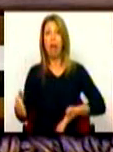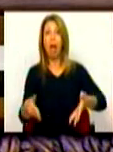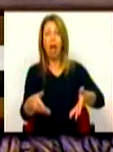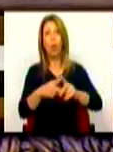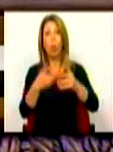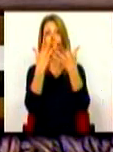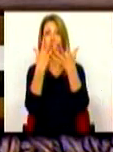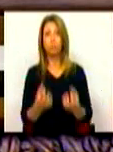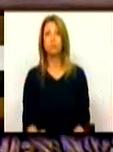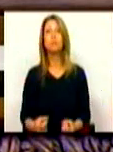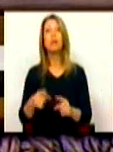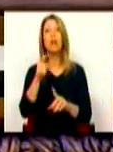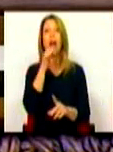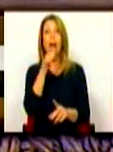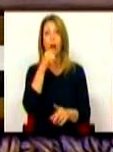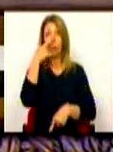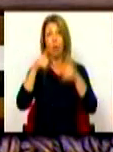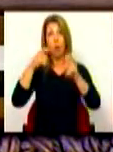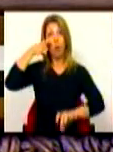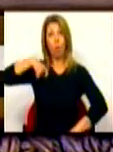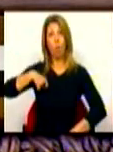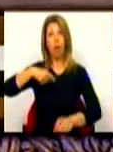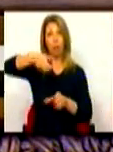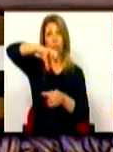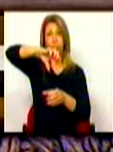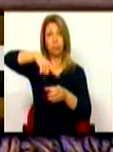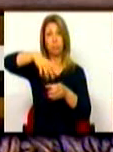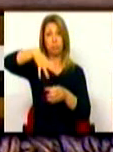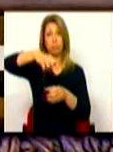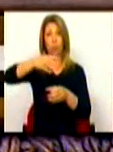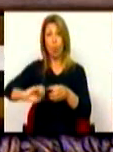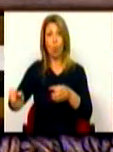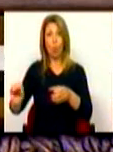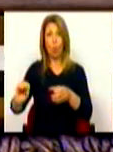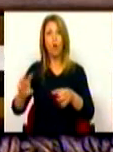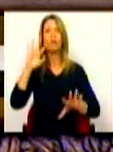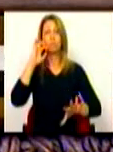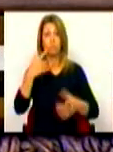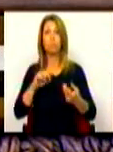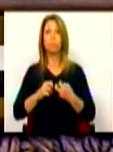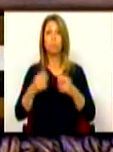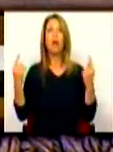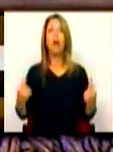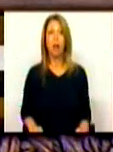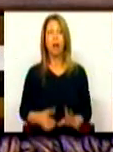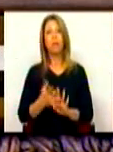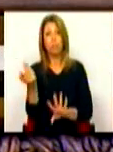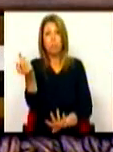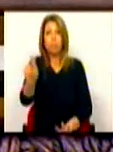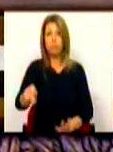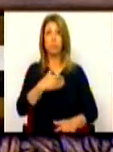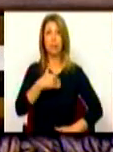abastecimento de água para consumo humano ficará comprometido, pondo em causa a saúde pública e o aparecimento de novas